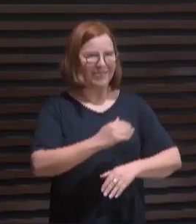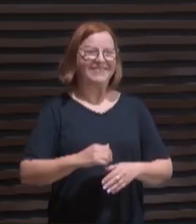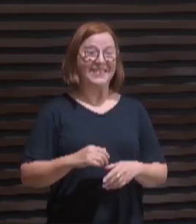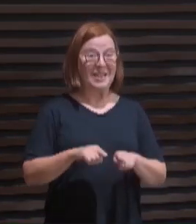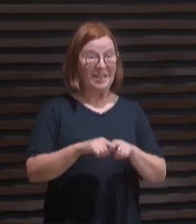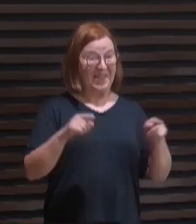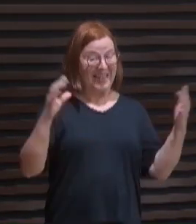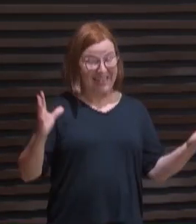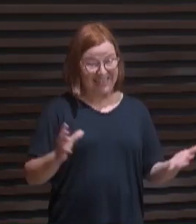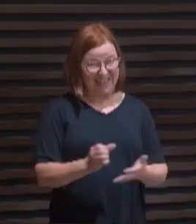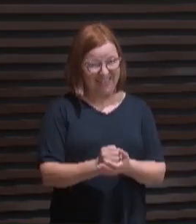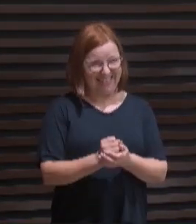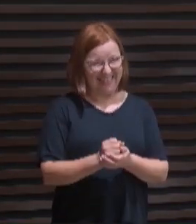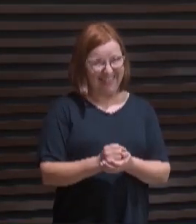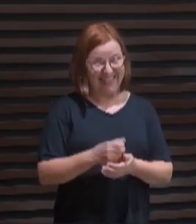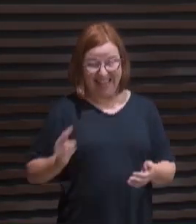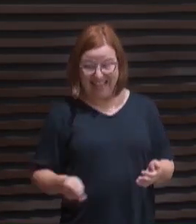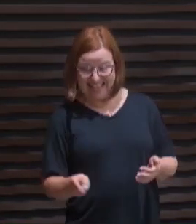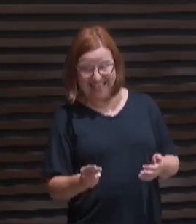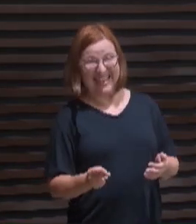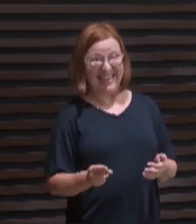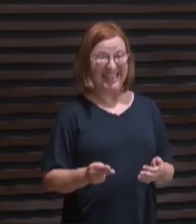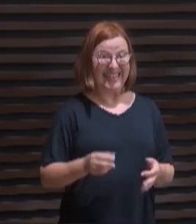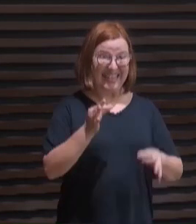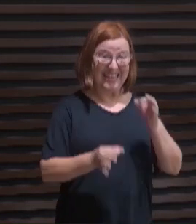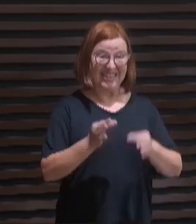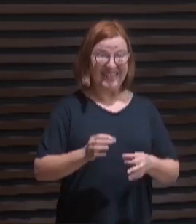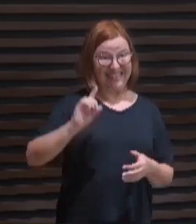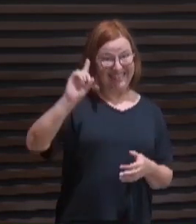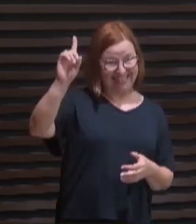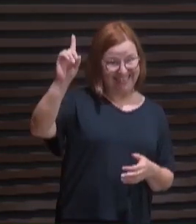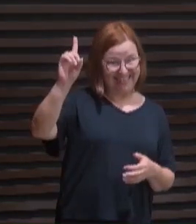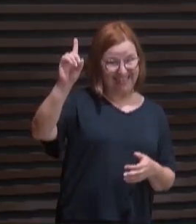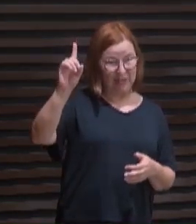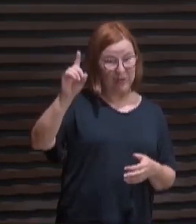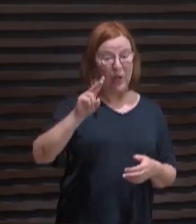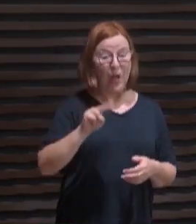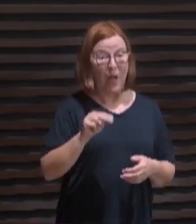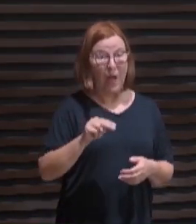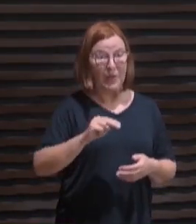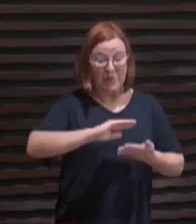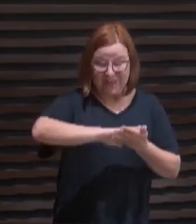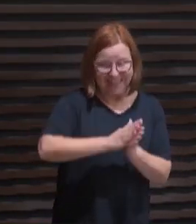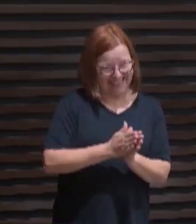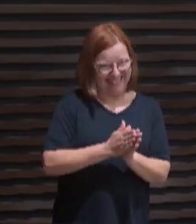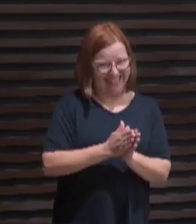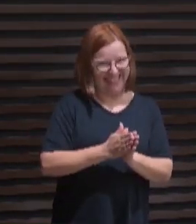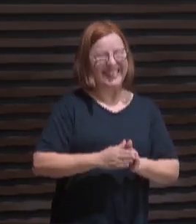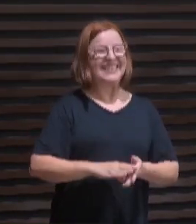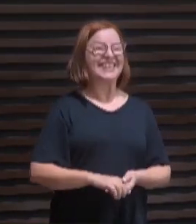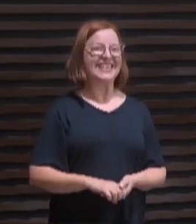para sempre, e a minha justiça não será anulada. Olha